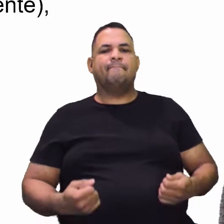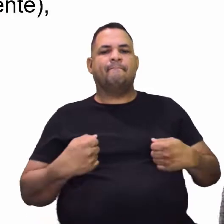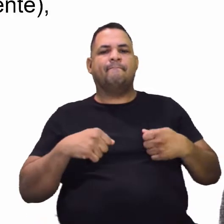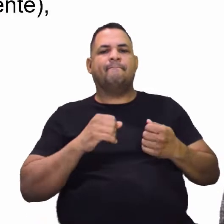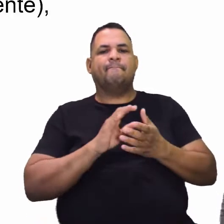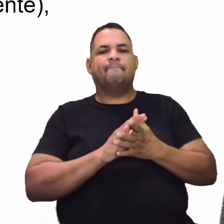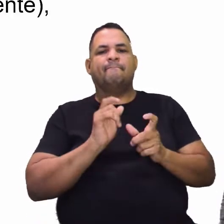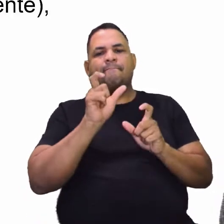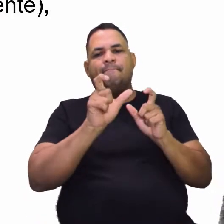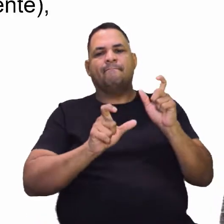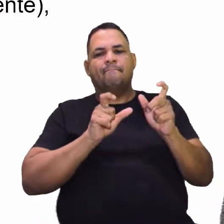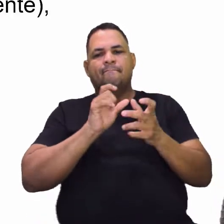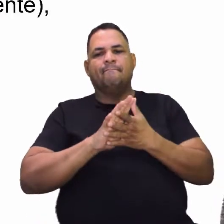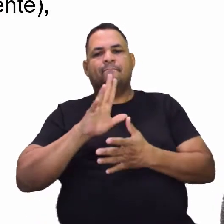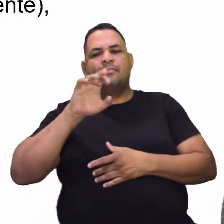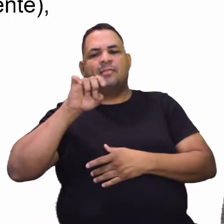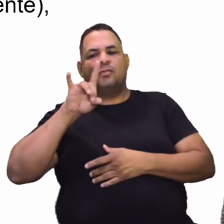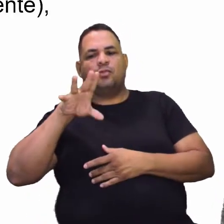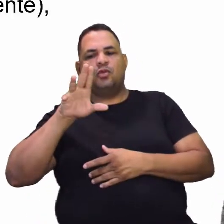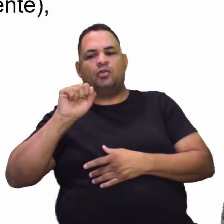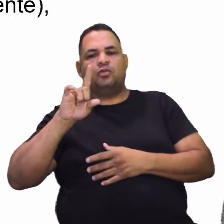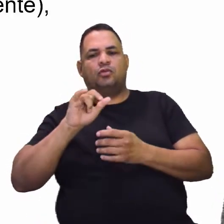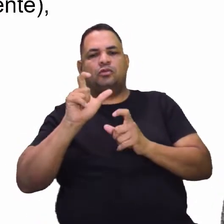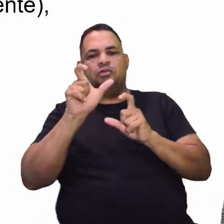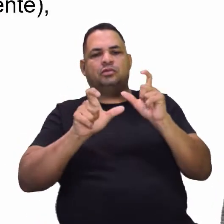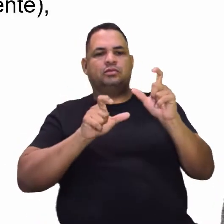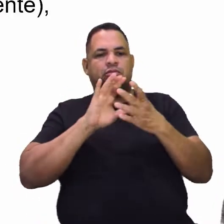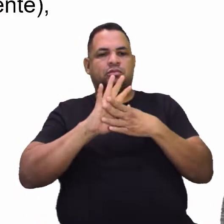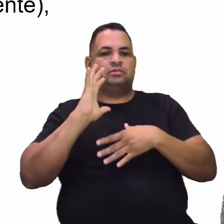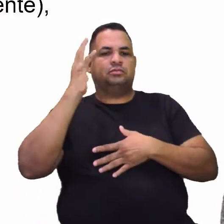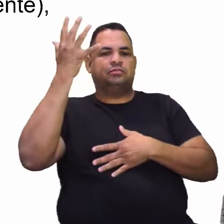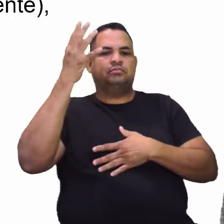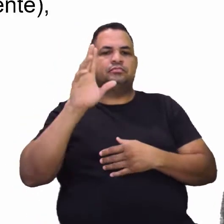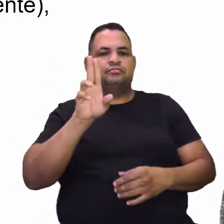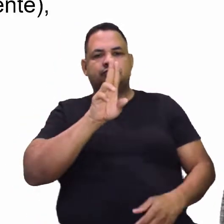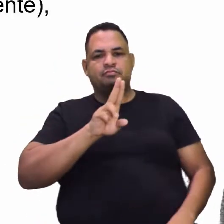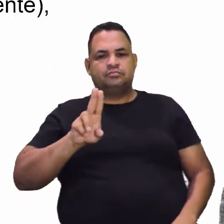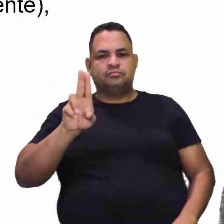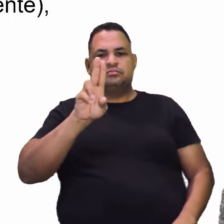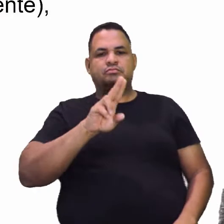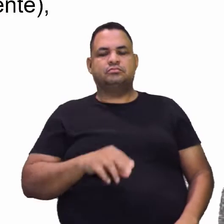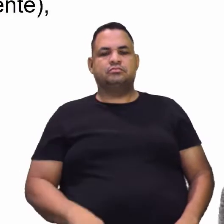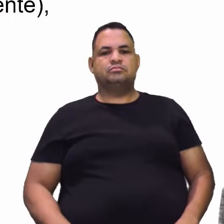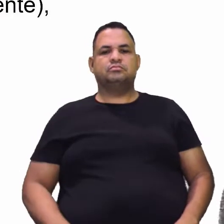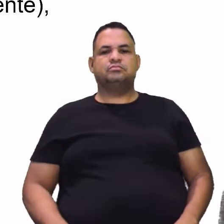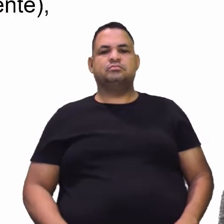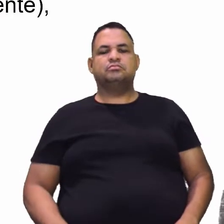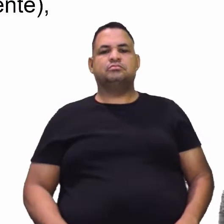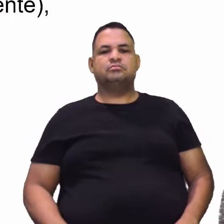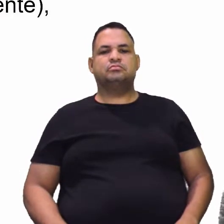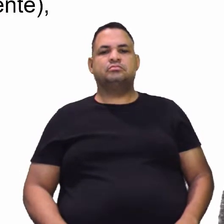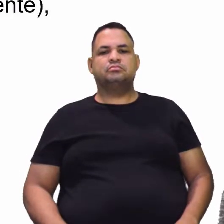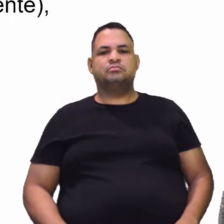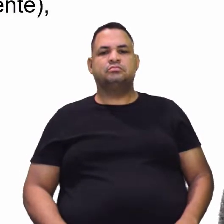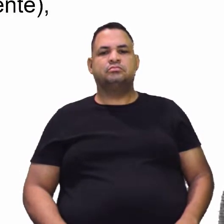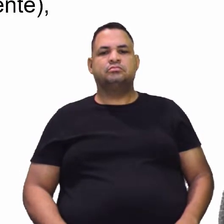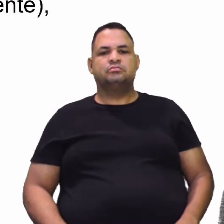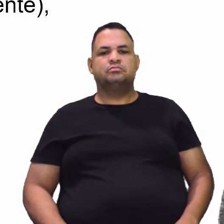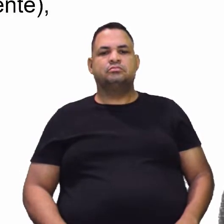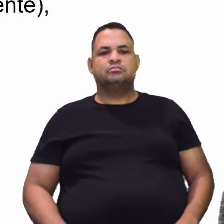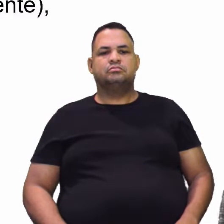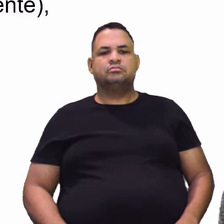podem ser advérbios e locuções adverbiais de tempo. As mais usuais são... Vamos lá, e se